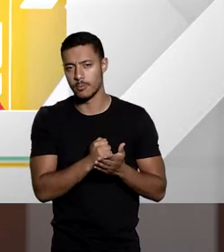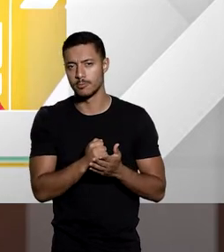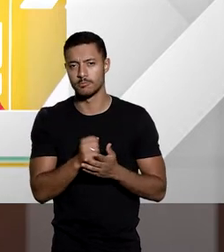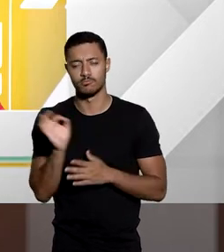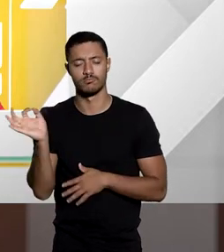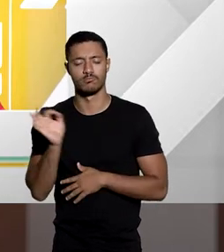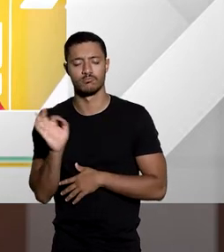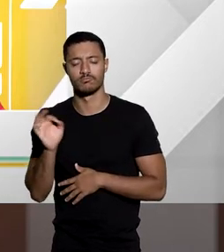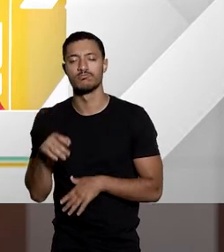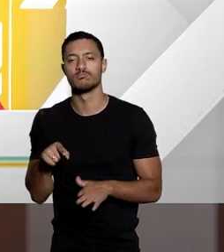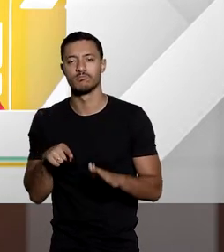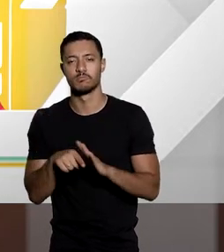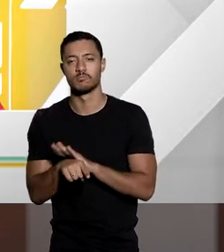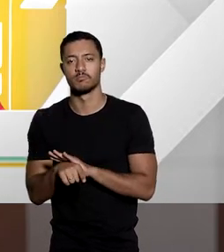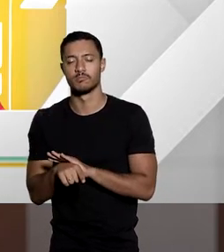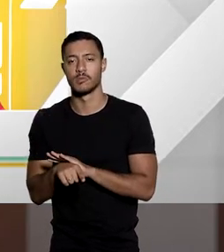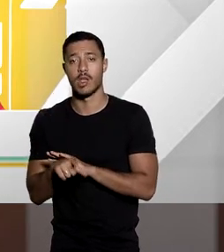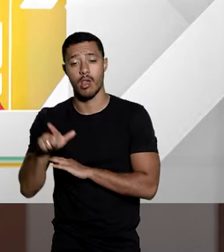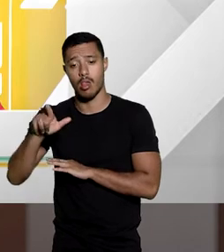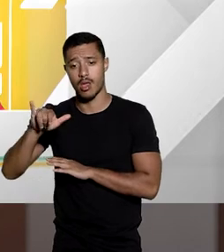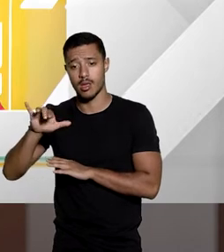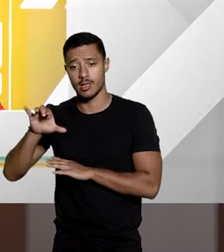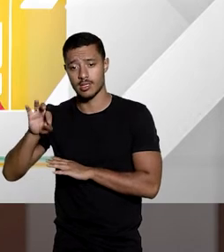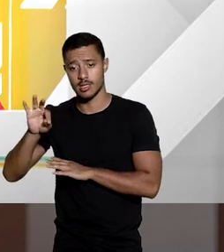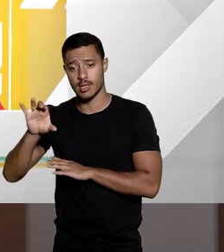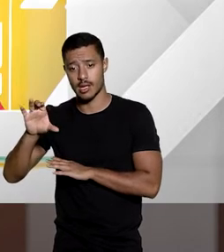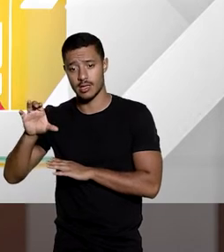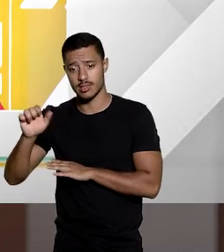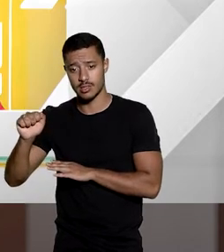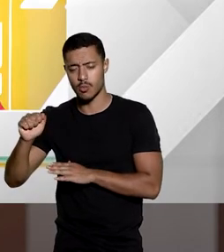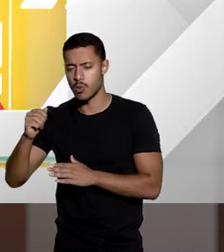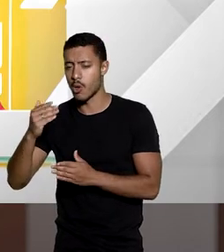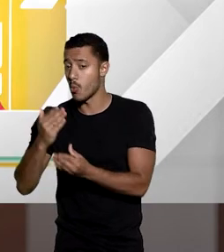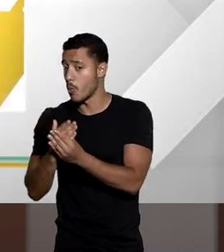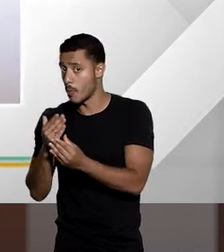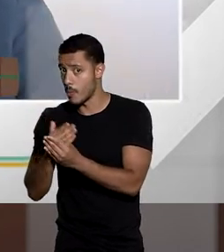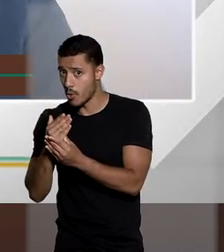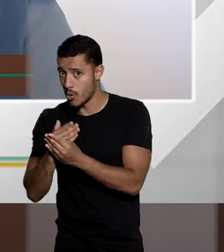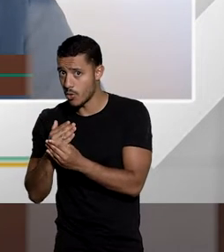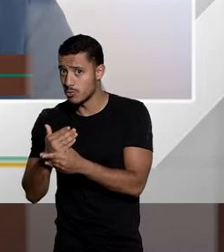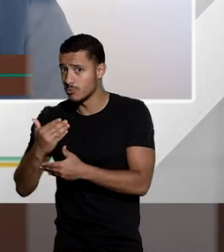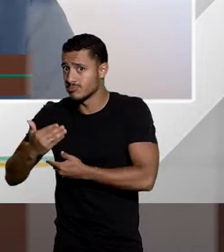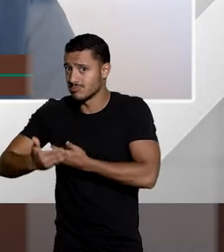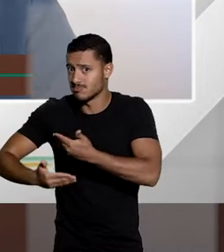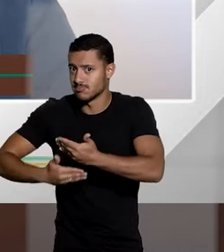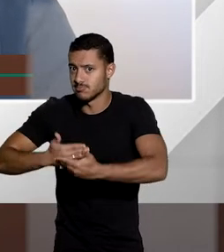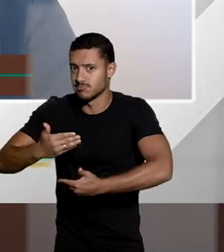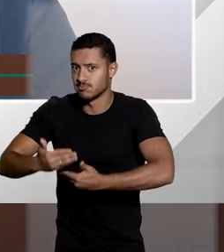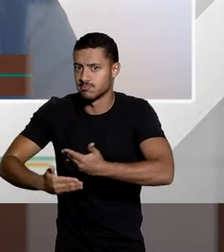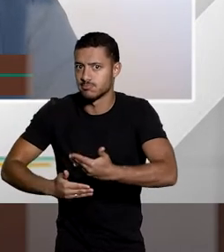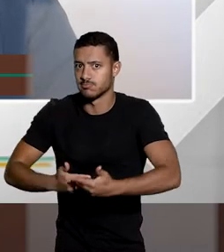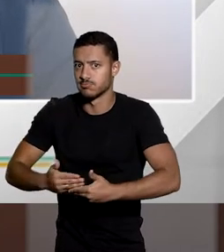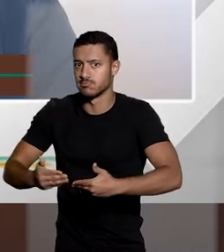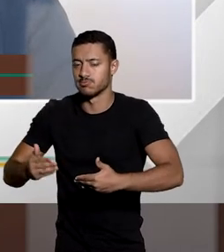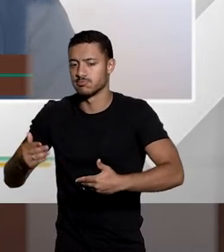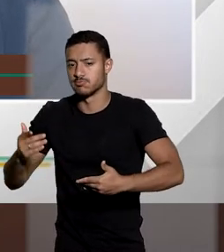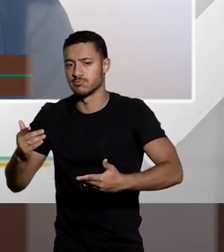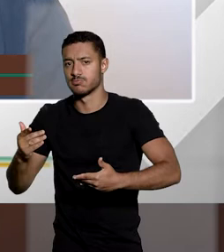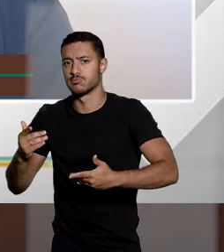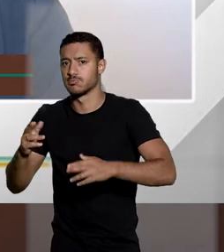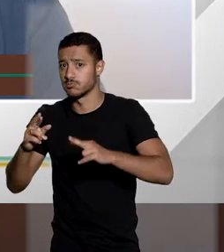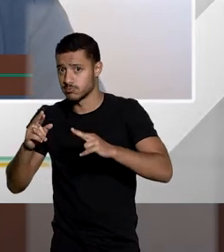Ótima pergunta, Thiago. A licitação é um processo ou um procedimento recheado de